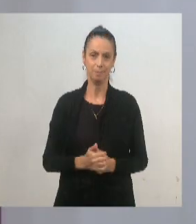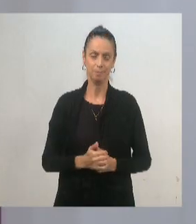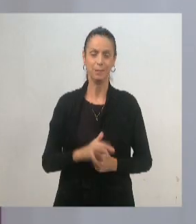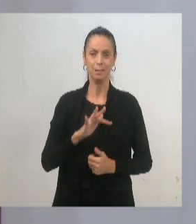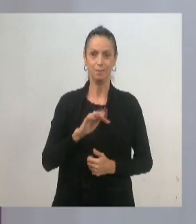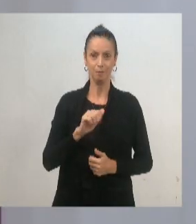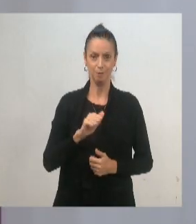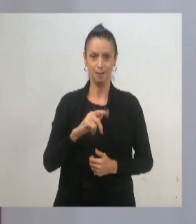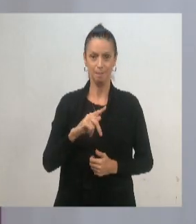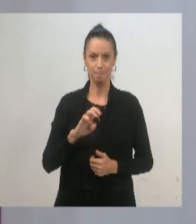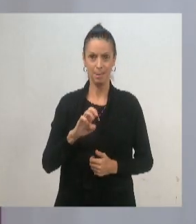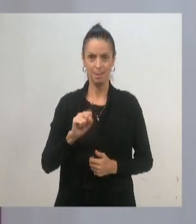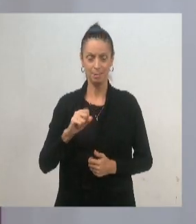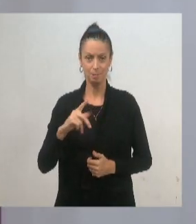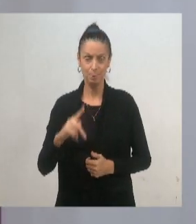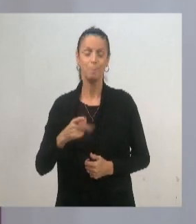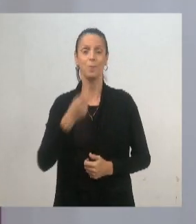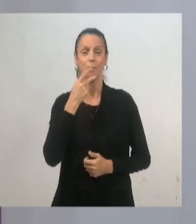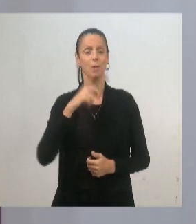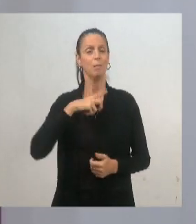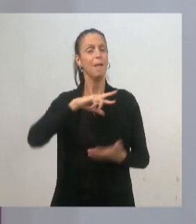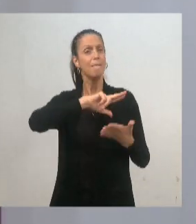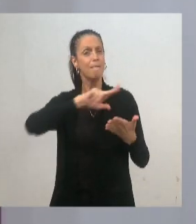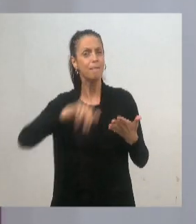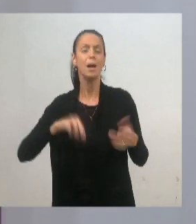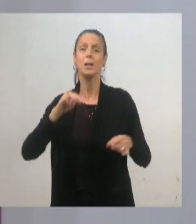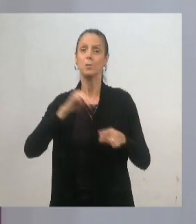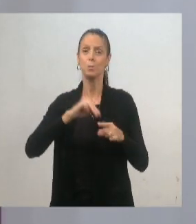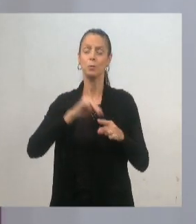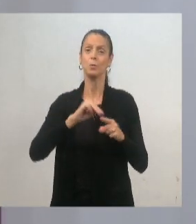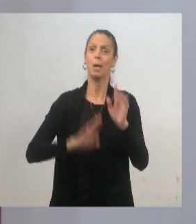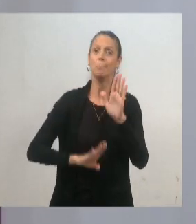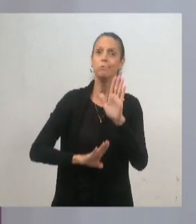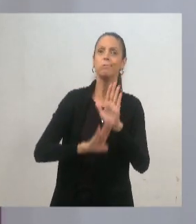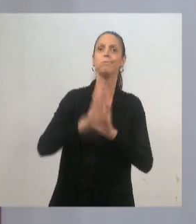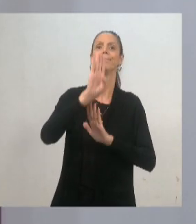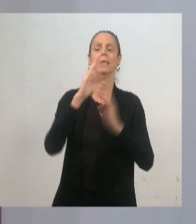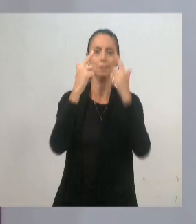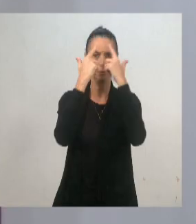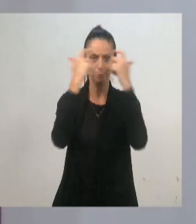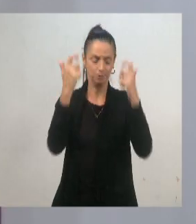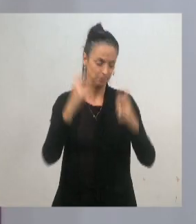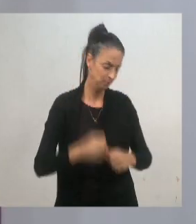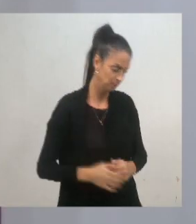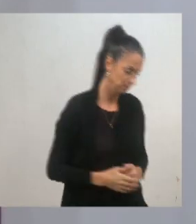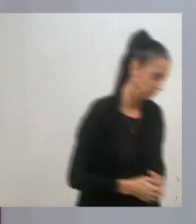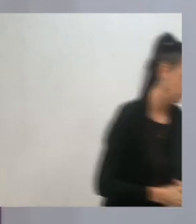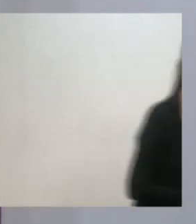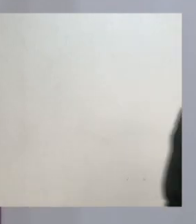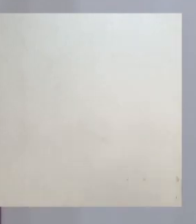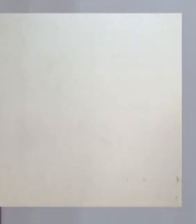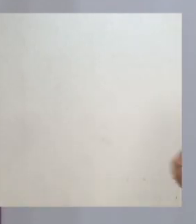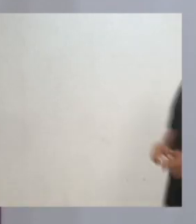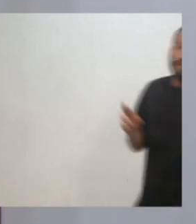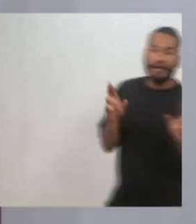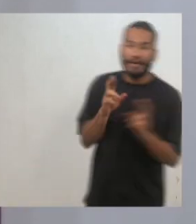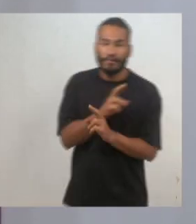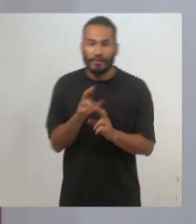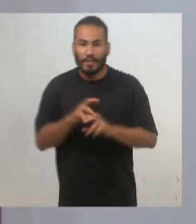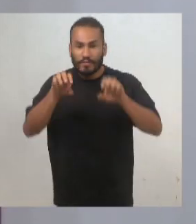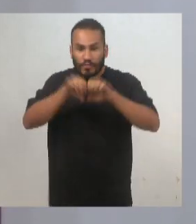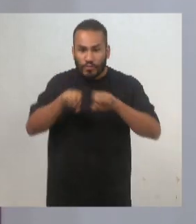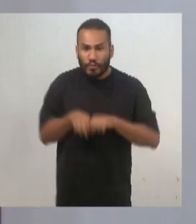FAPESP, diversos fatores explicam esse aumento. Estão relacionados à estrutura educacional, falha